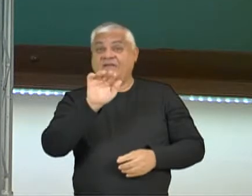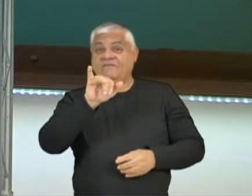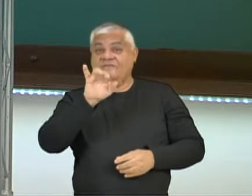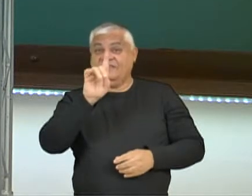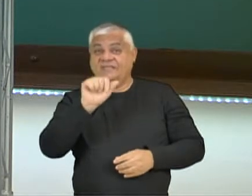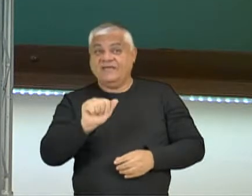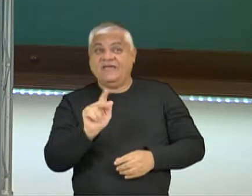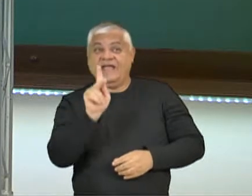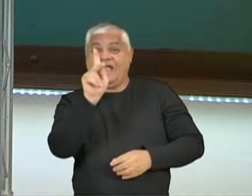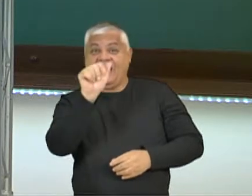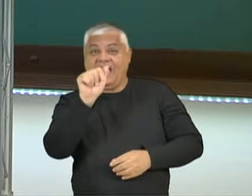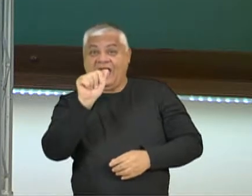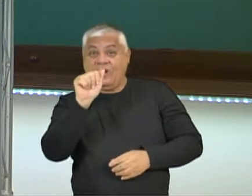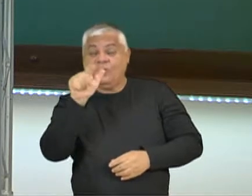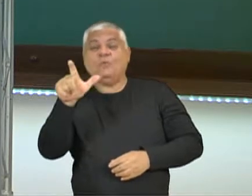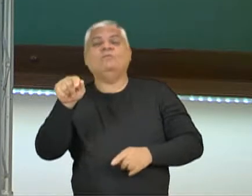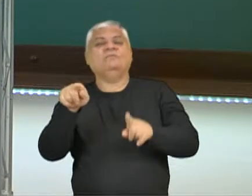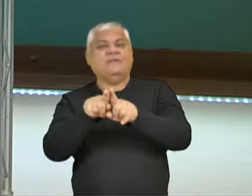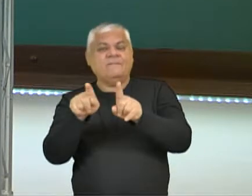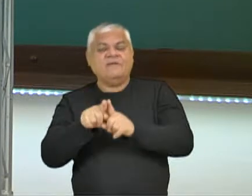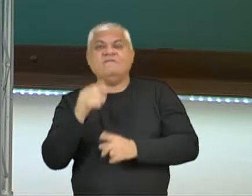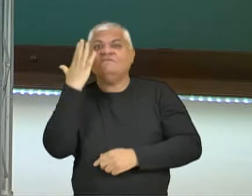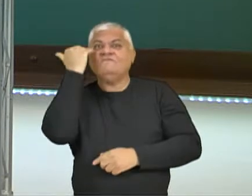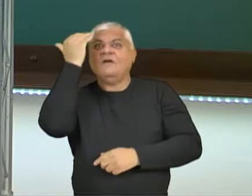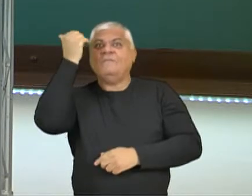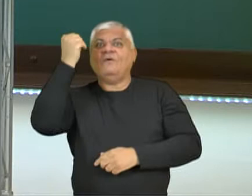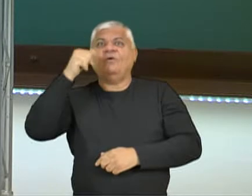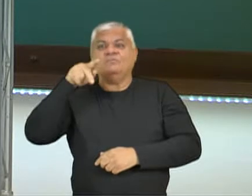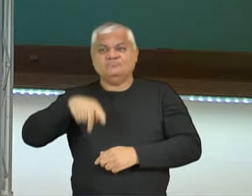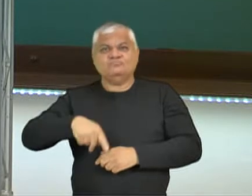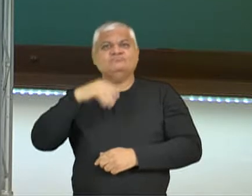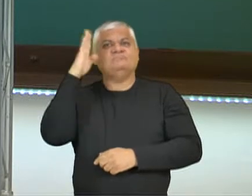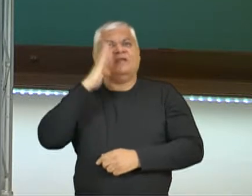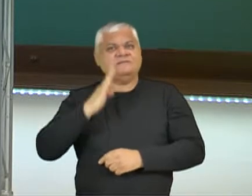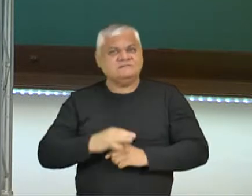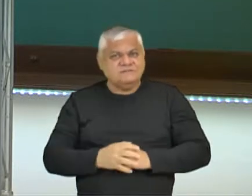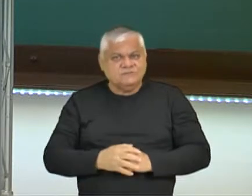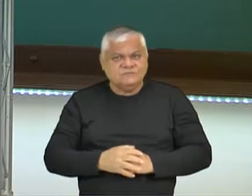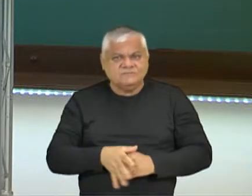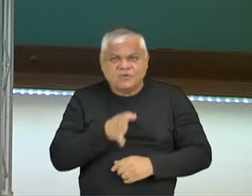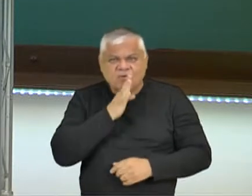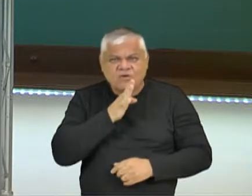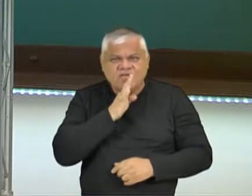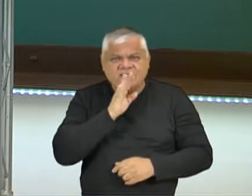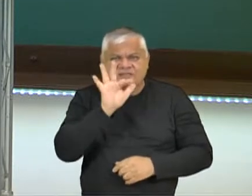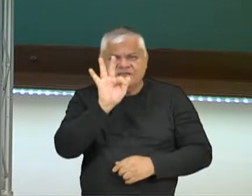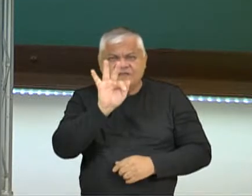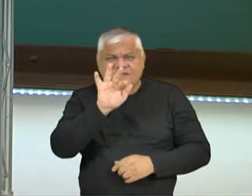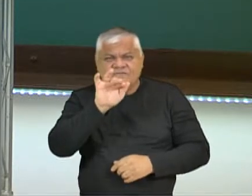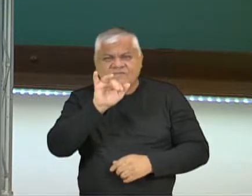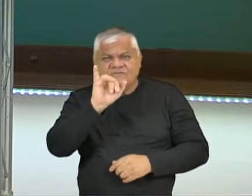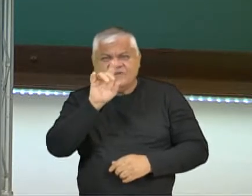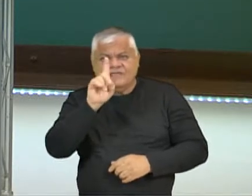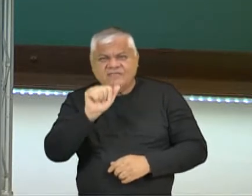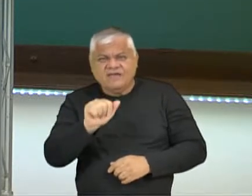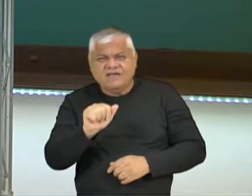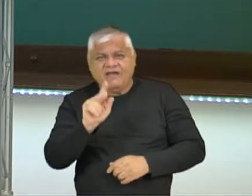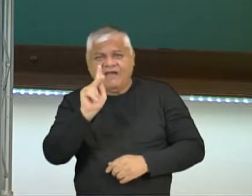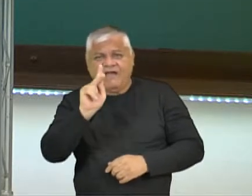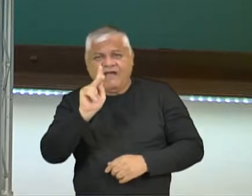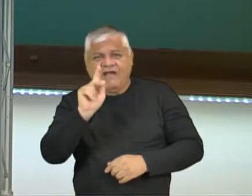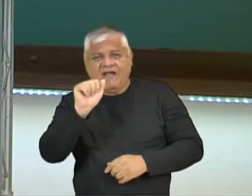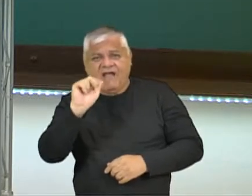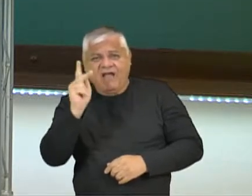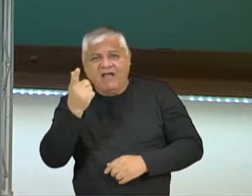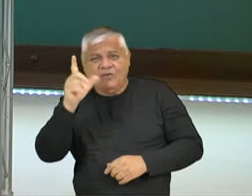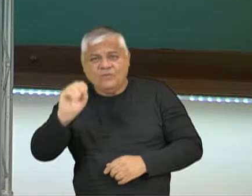famosa e a mais popular também no Brasil. No Brasil, você conhece Frida Kahlo? Hein? É uma boa chance de